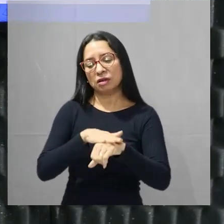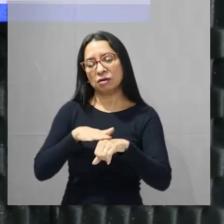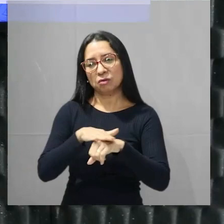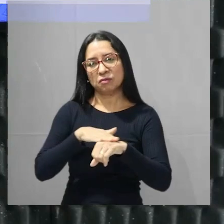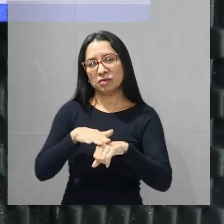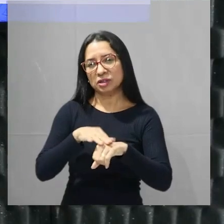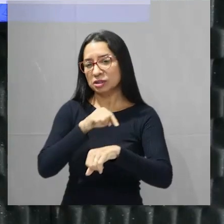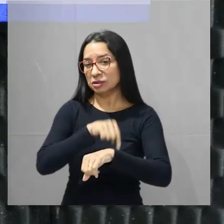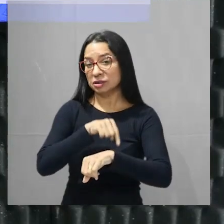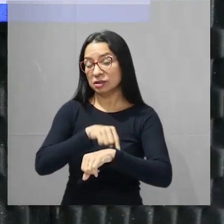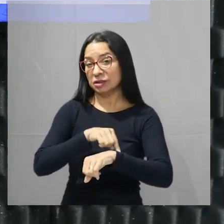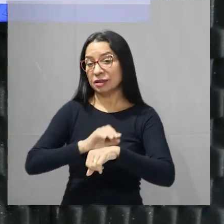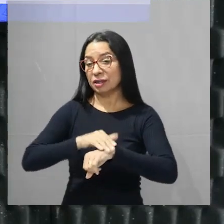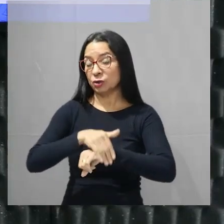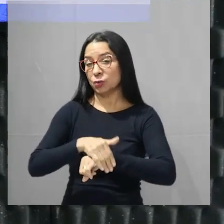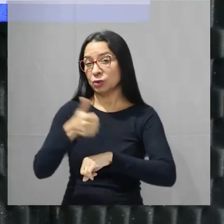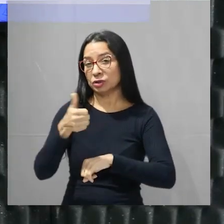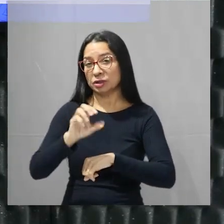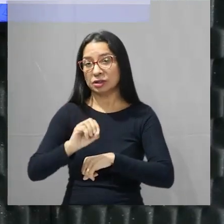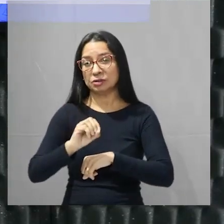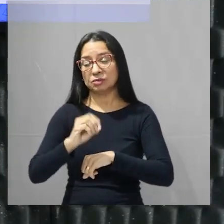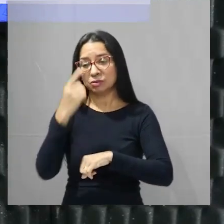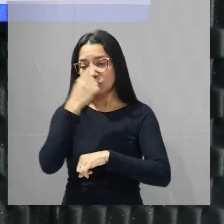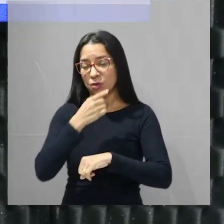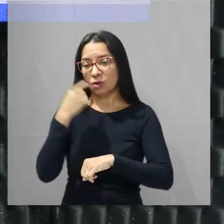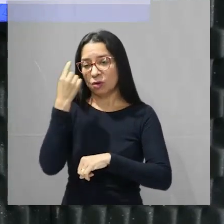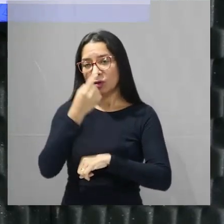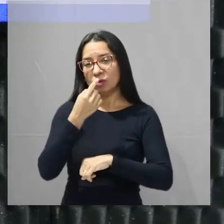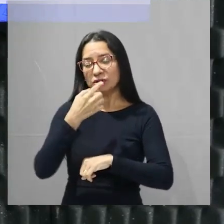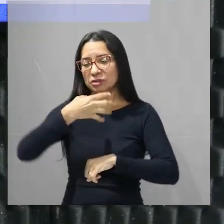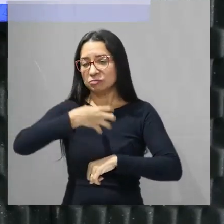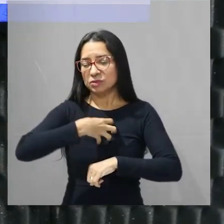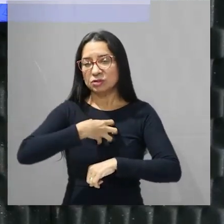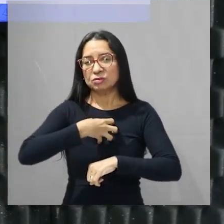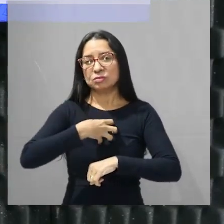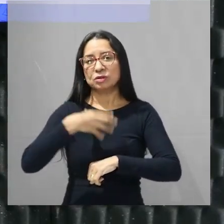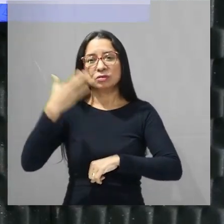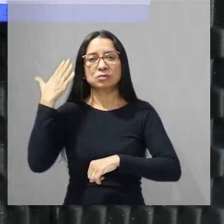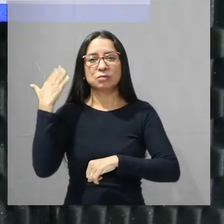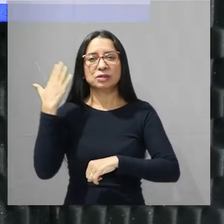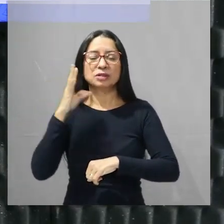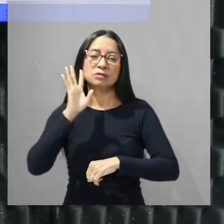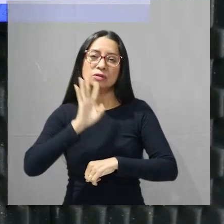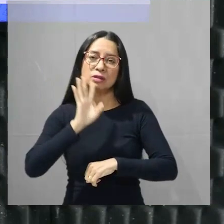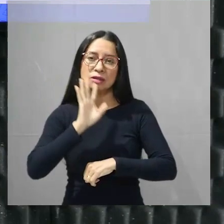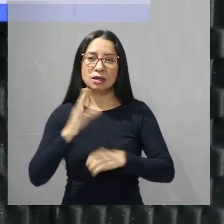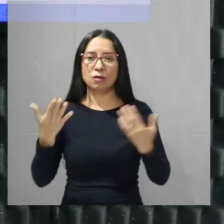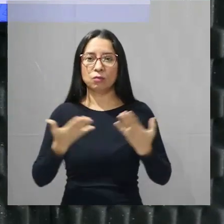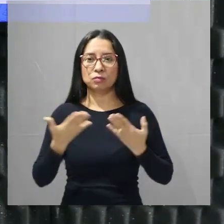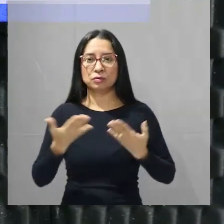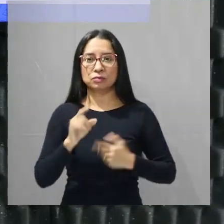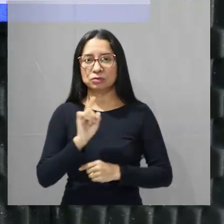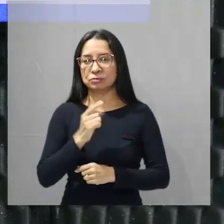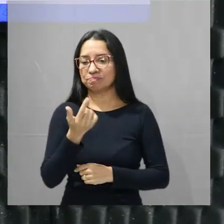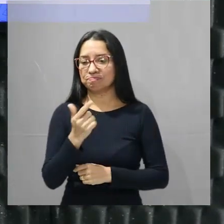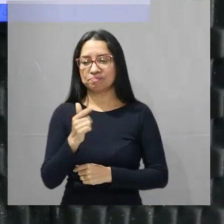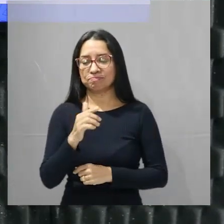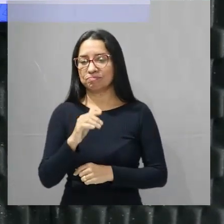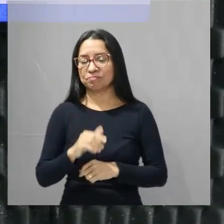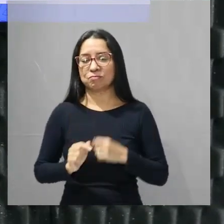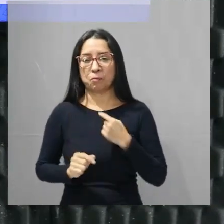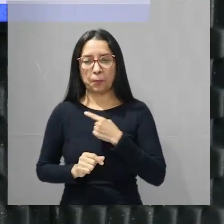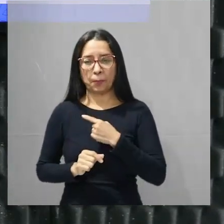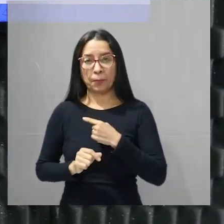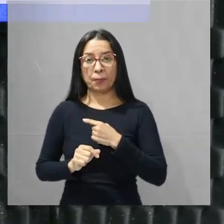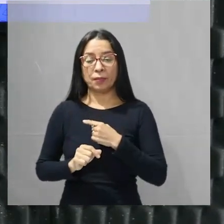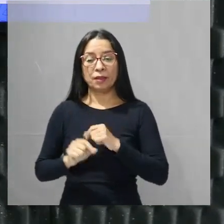10 horas da noite, né? Aquela sensação do antigo, né? Que era legal, que hoje, por exemplo, não se tem mais. É isso aqui que o texto